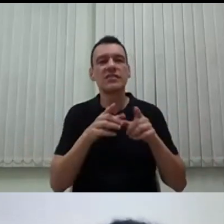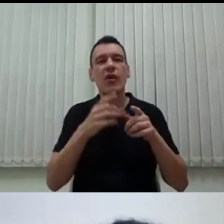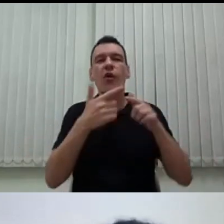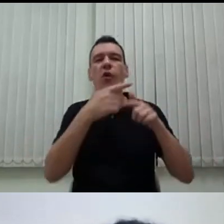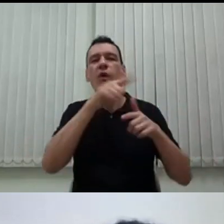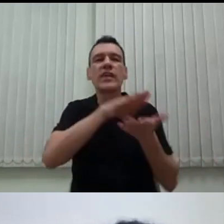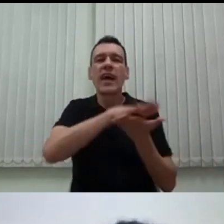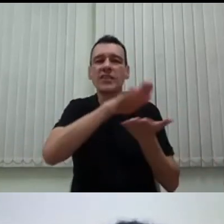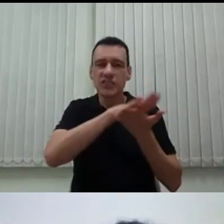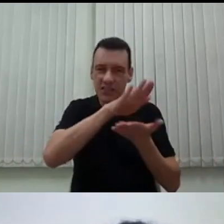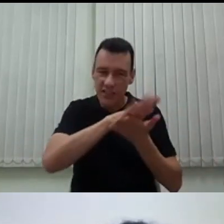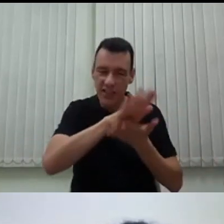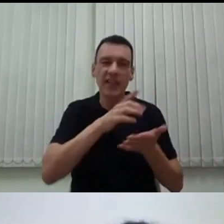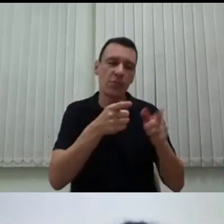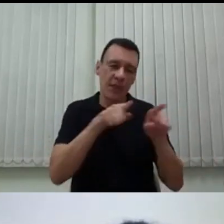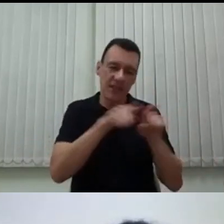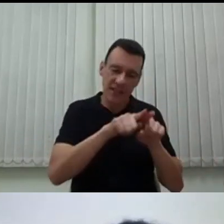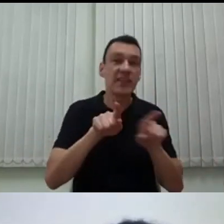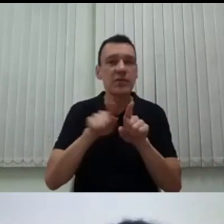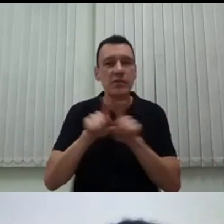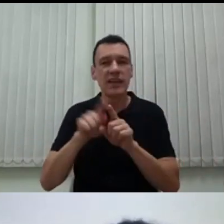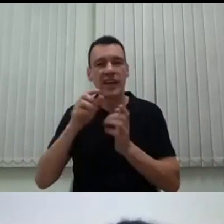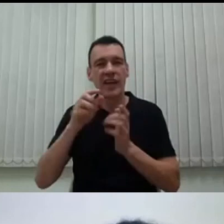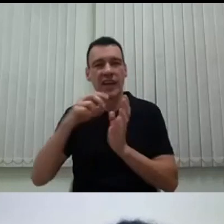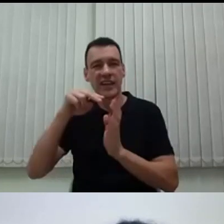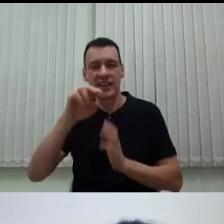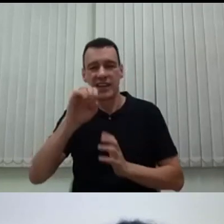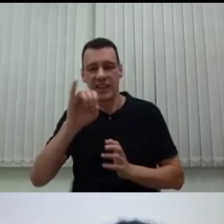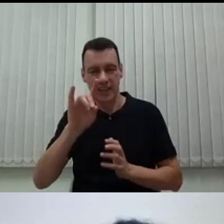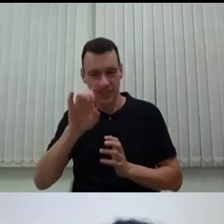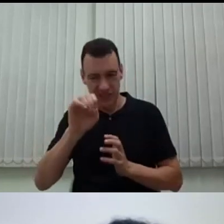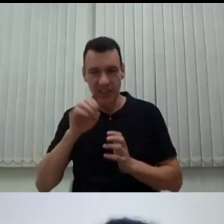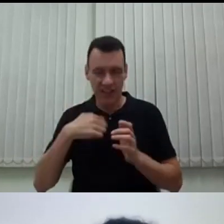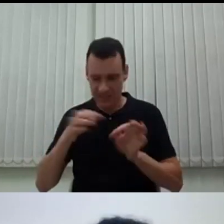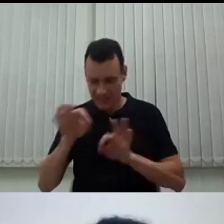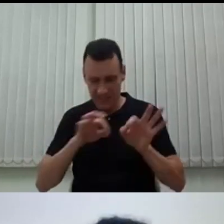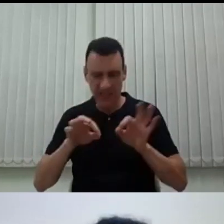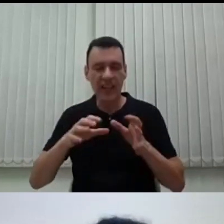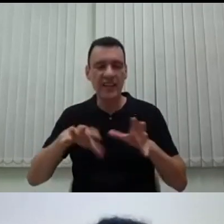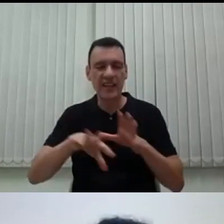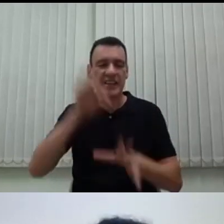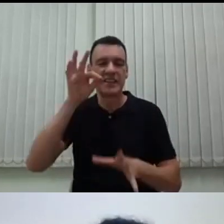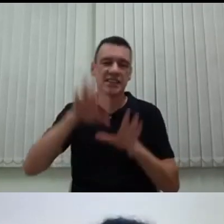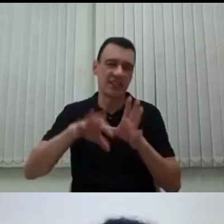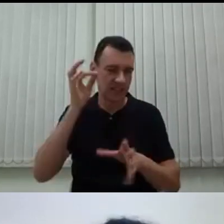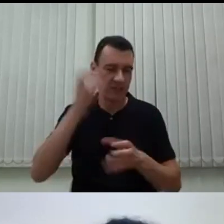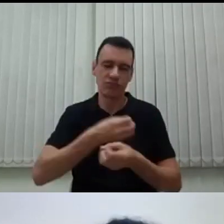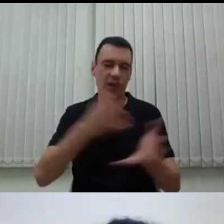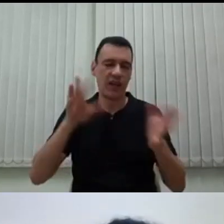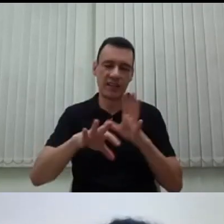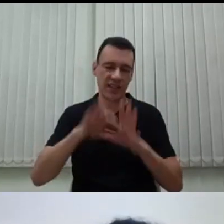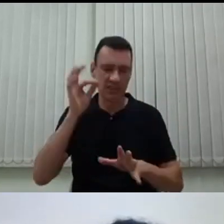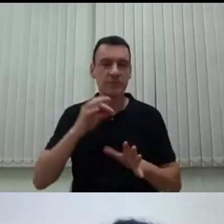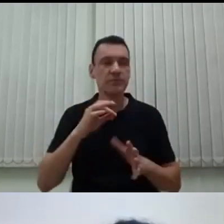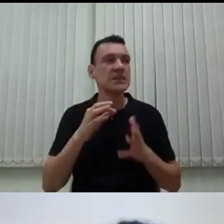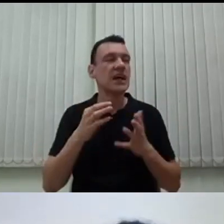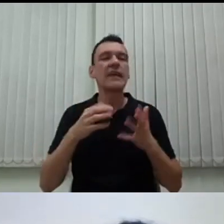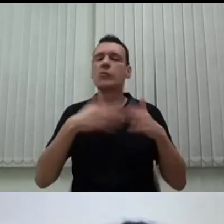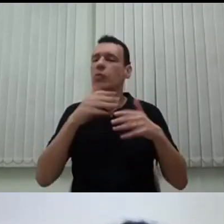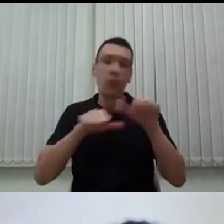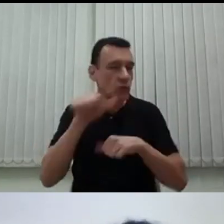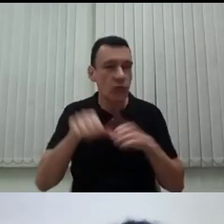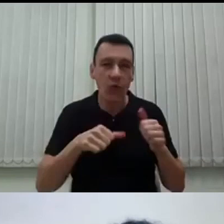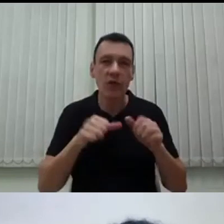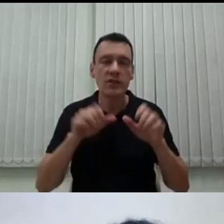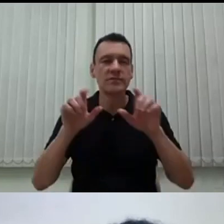editoras e com a autora Neide para fazer esses kits para vocês. Mas aí, como já estamos nesse processo online, o que a gente resolveu fazer?